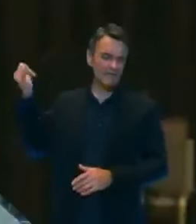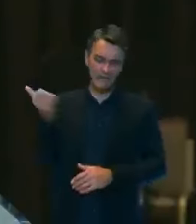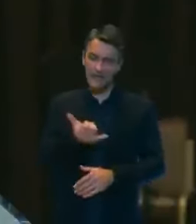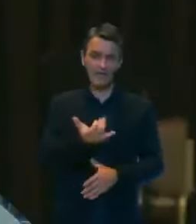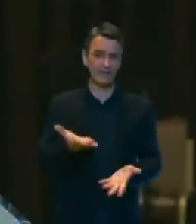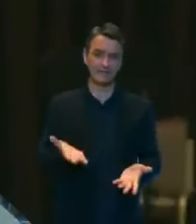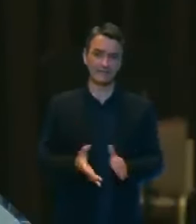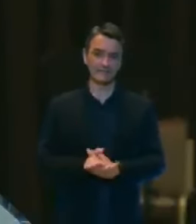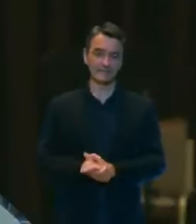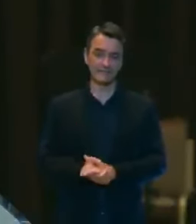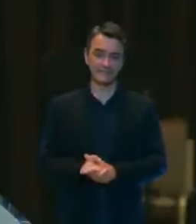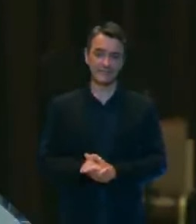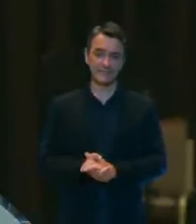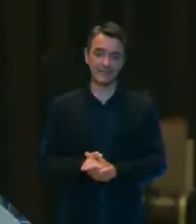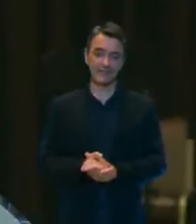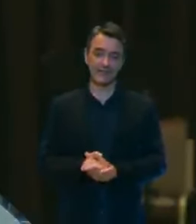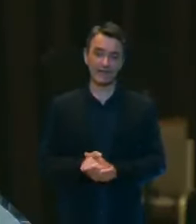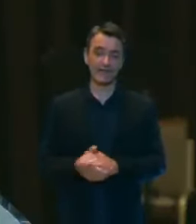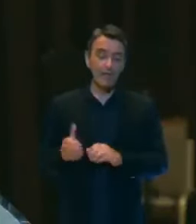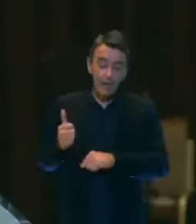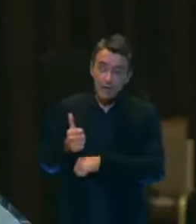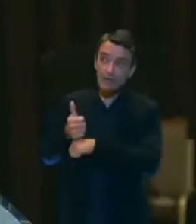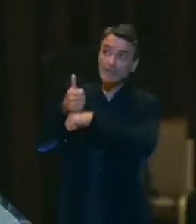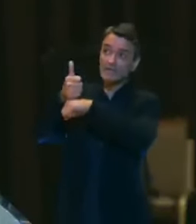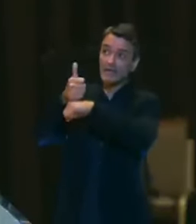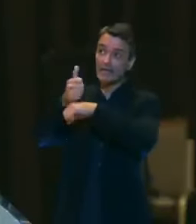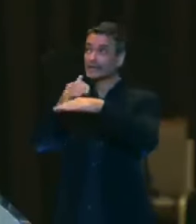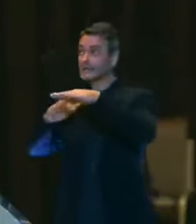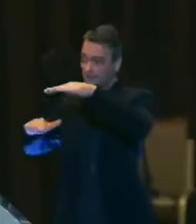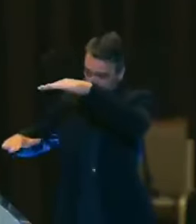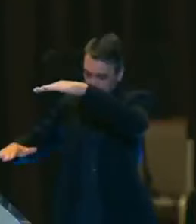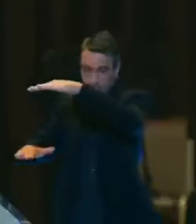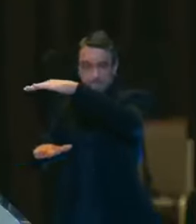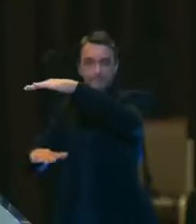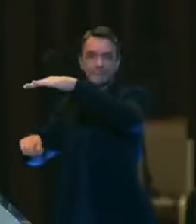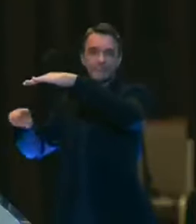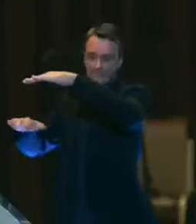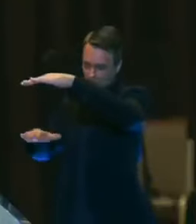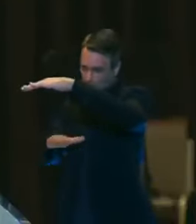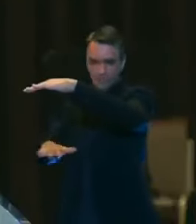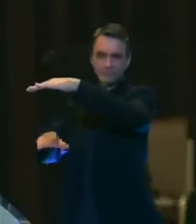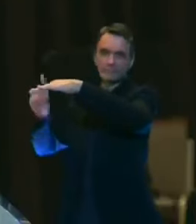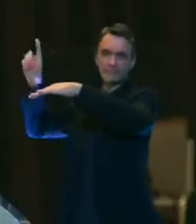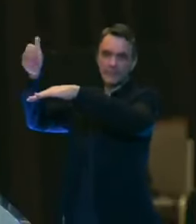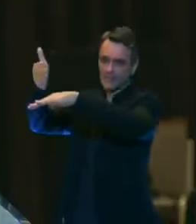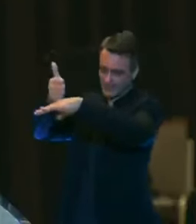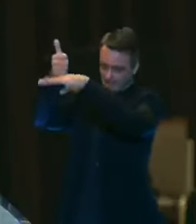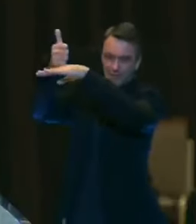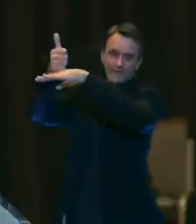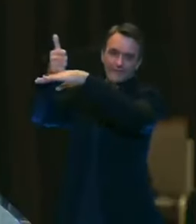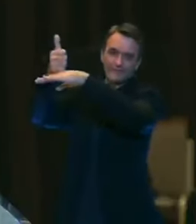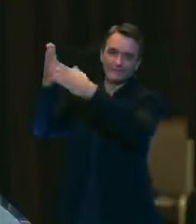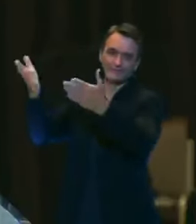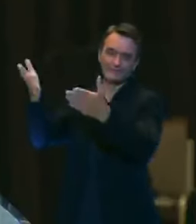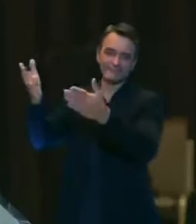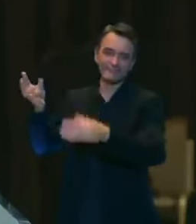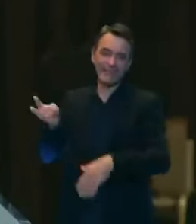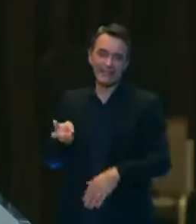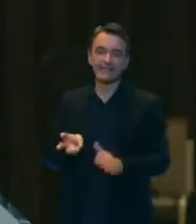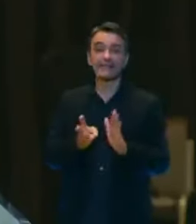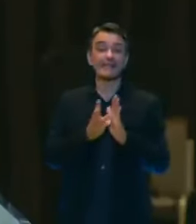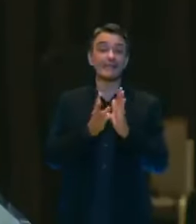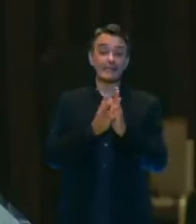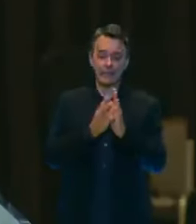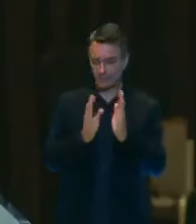Toda autoridade está debaixo das minhas mãos. Daniel está no exílio orando. E aí ele